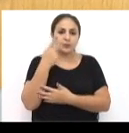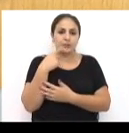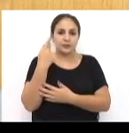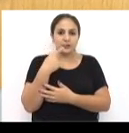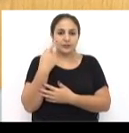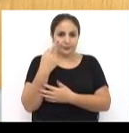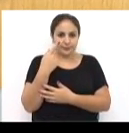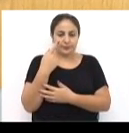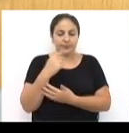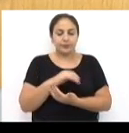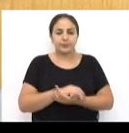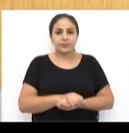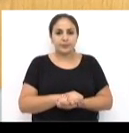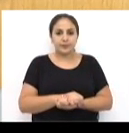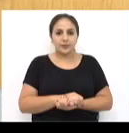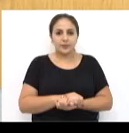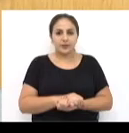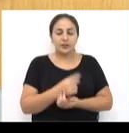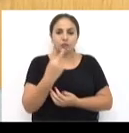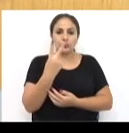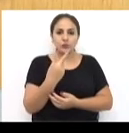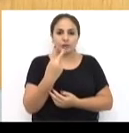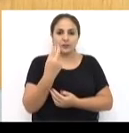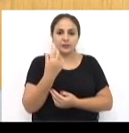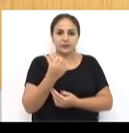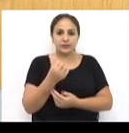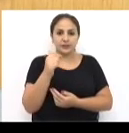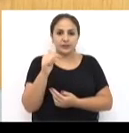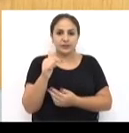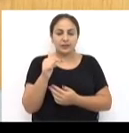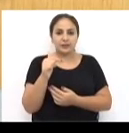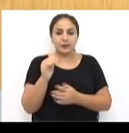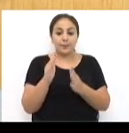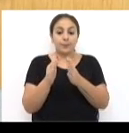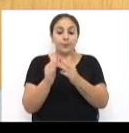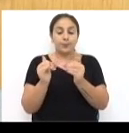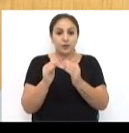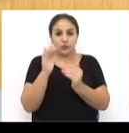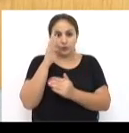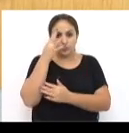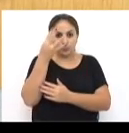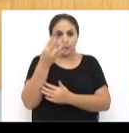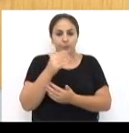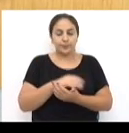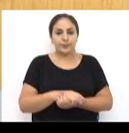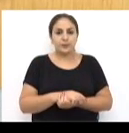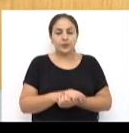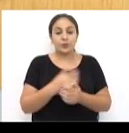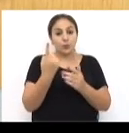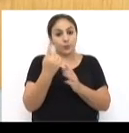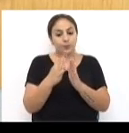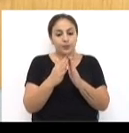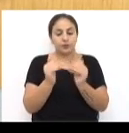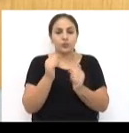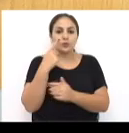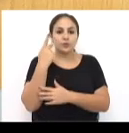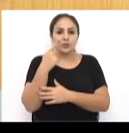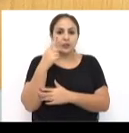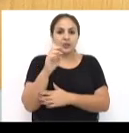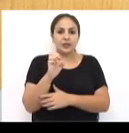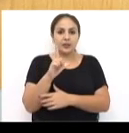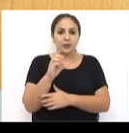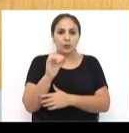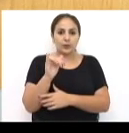da 17ª legislatura 267 pedidos de providências. Uma das solicitações é do